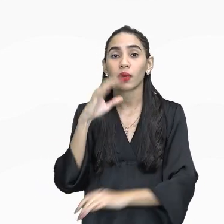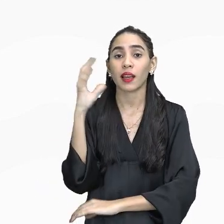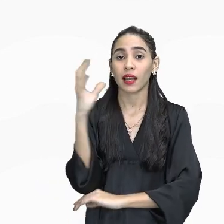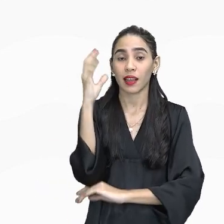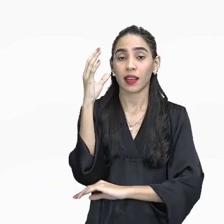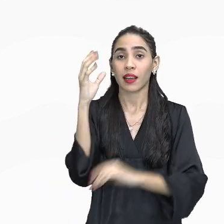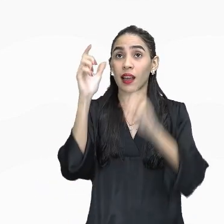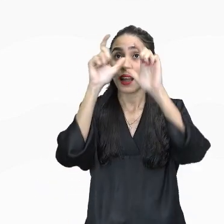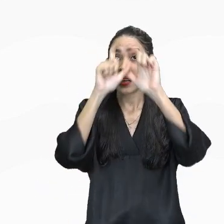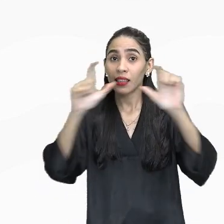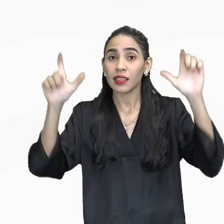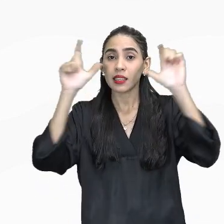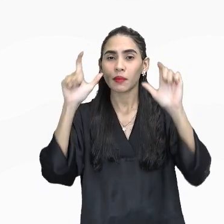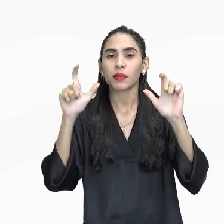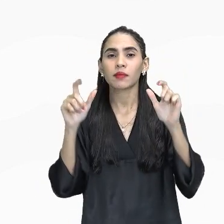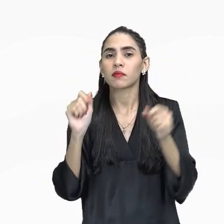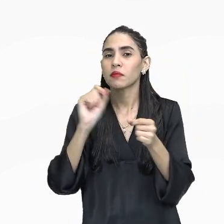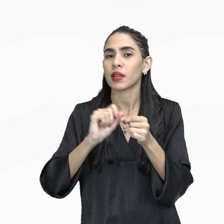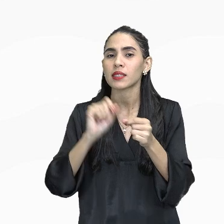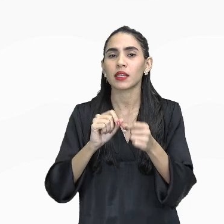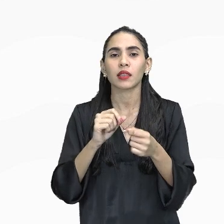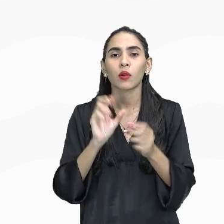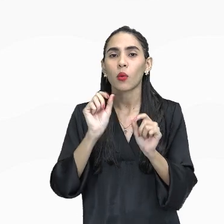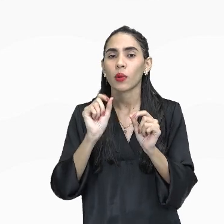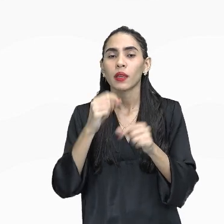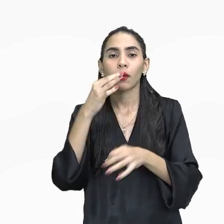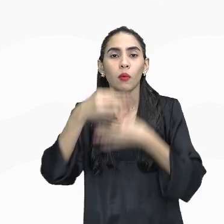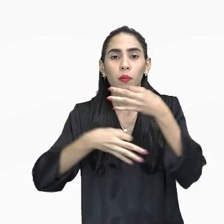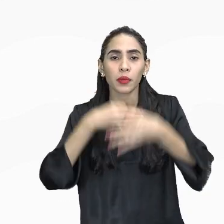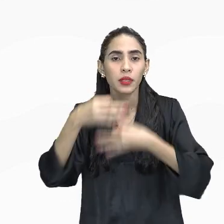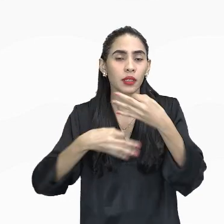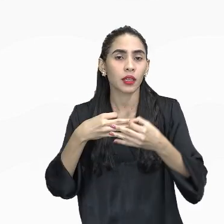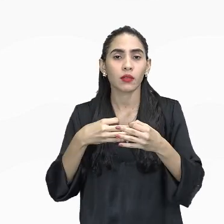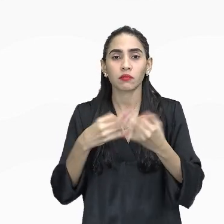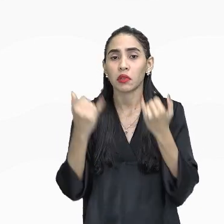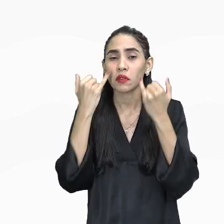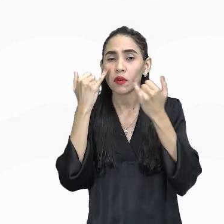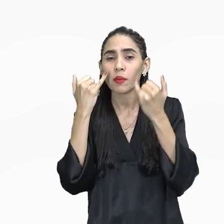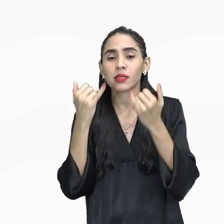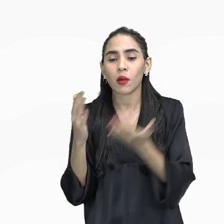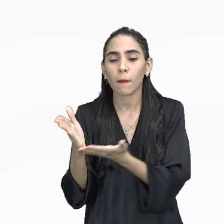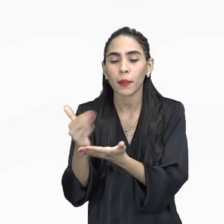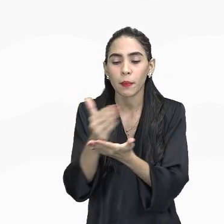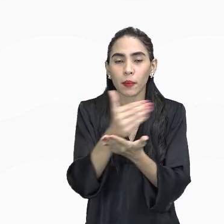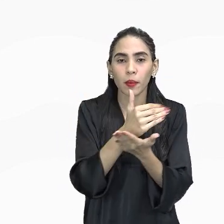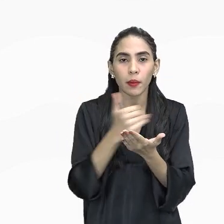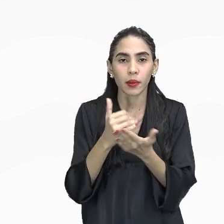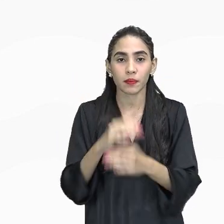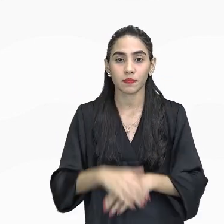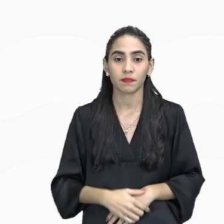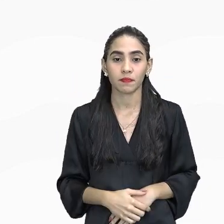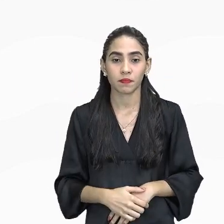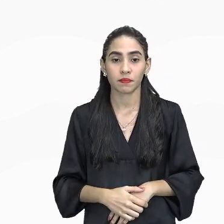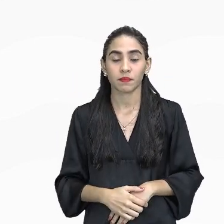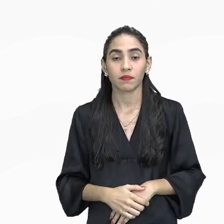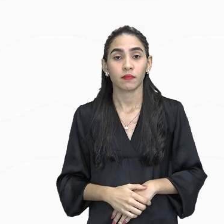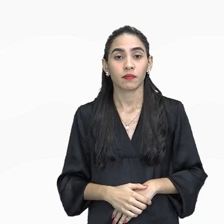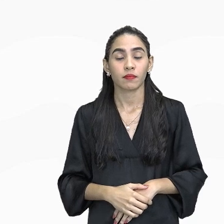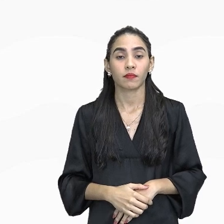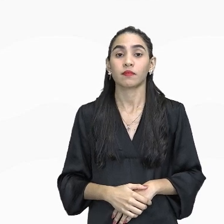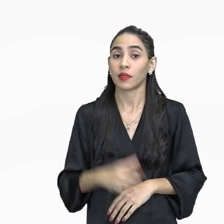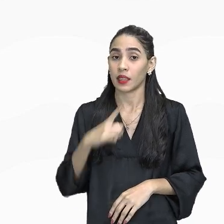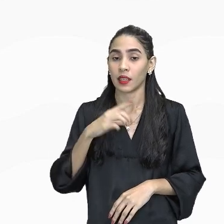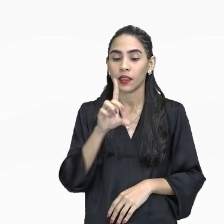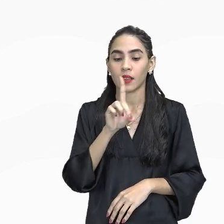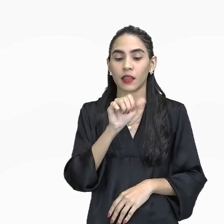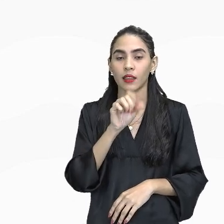o que ela vai fazer com essas opiniões, com esses dados que ela recolher? Aí então vai envolver dados.